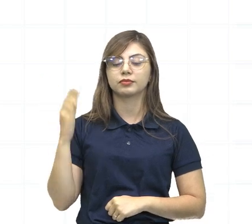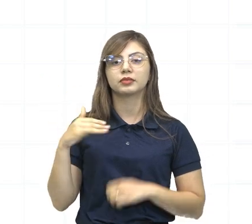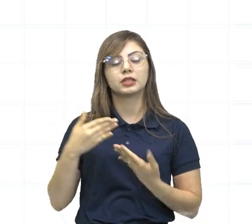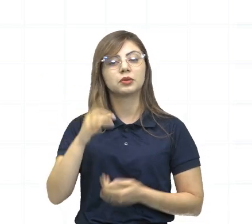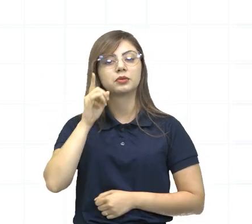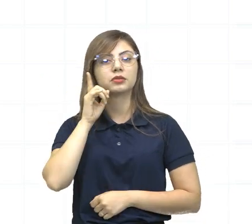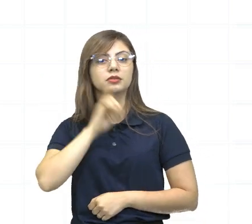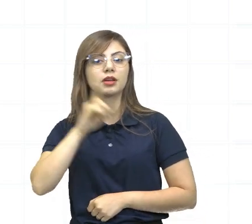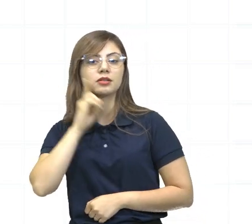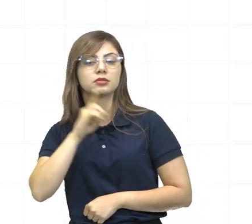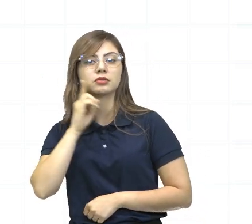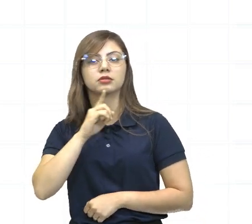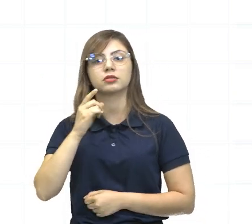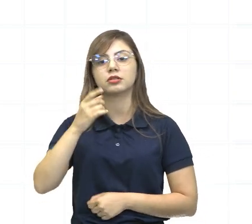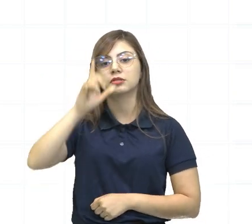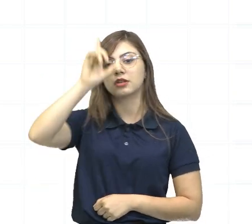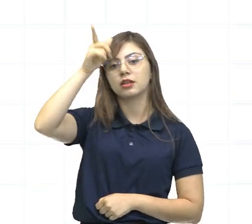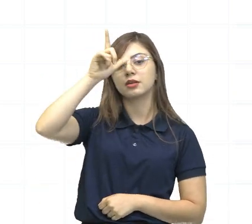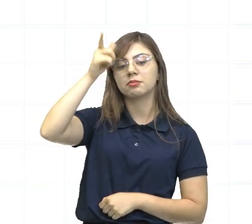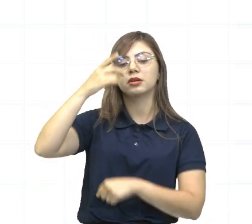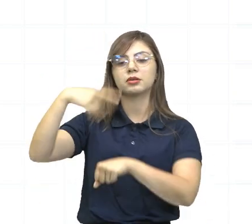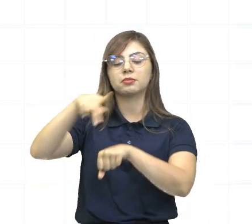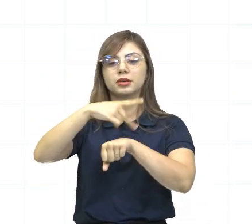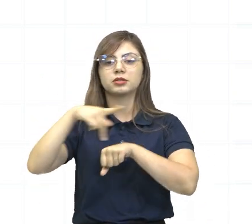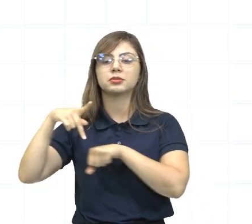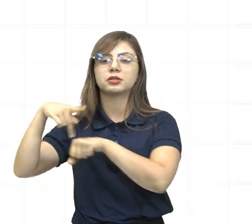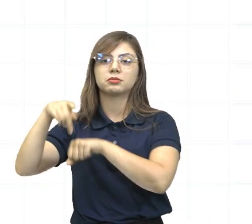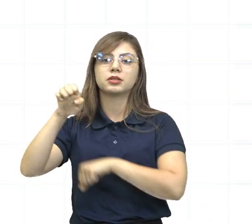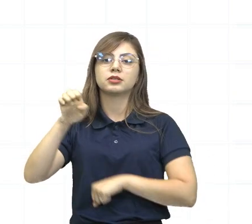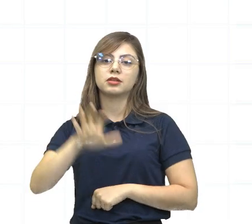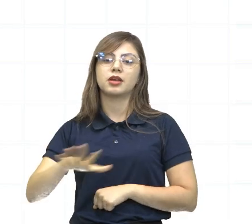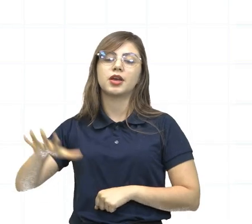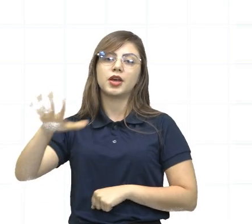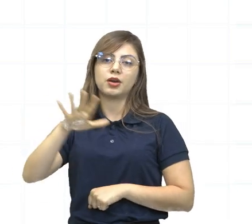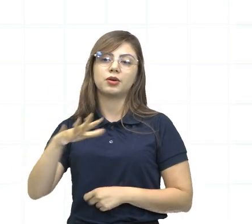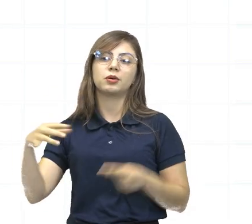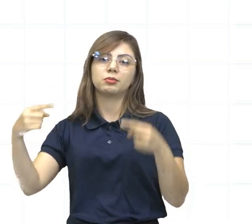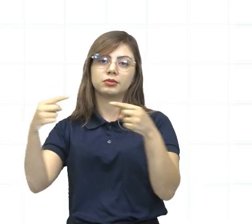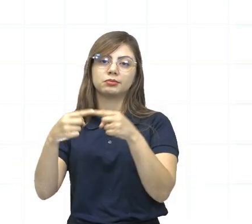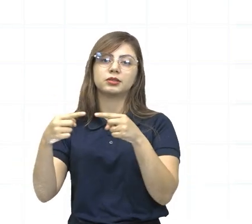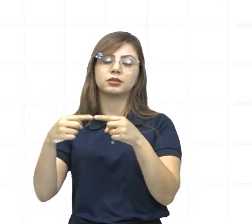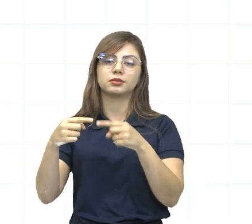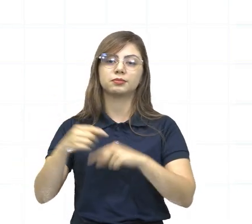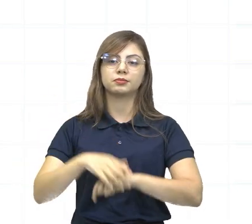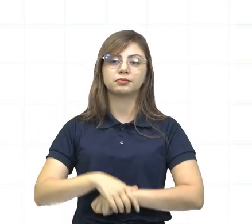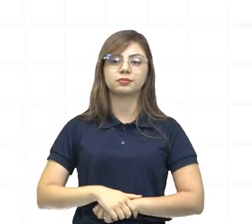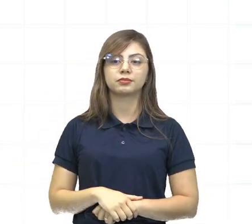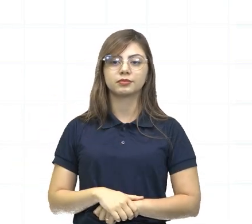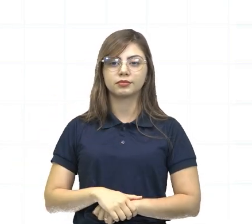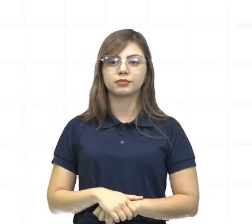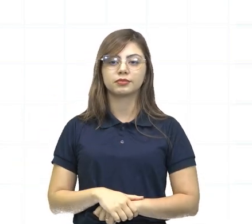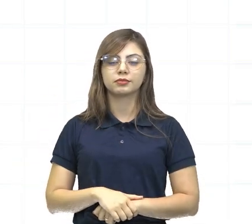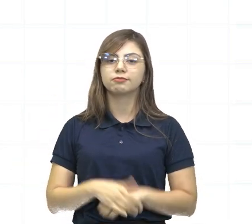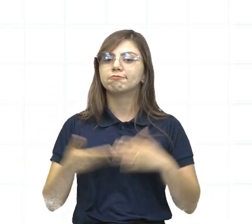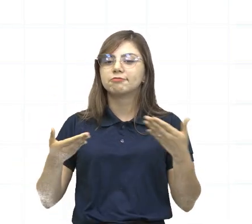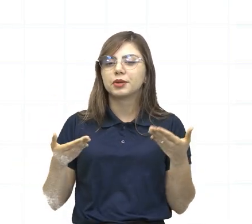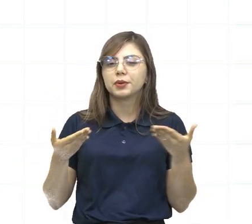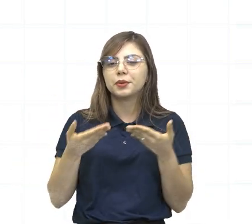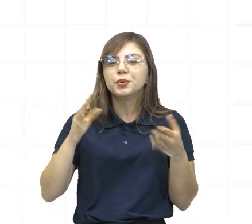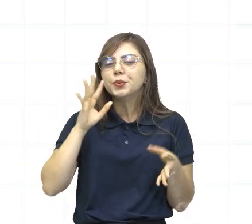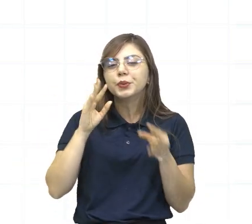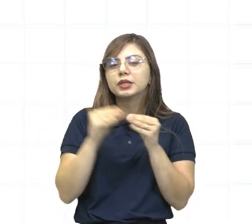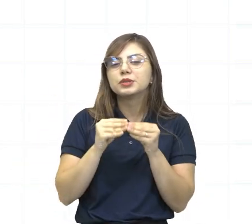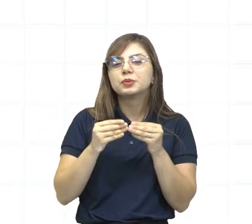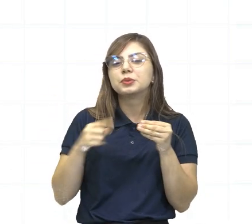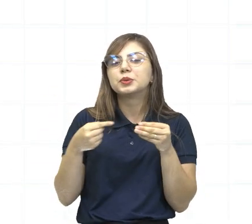Unidos, Alemanha e muitos outros países europeus. Tá certo? Então, em resumo, gente, o que nós estamos